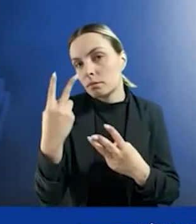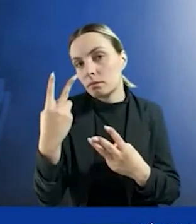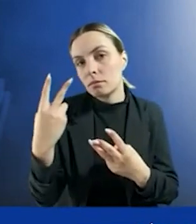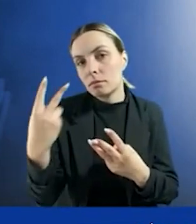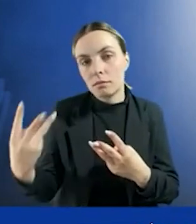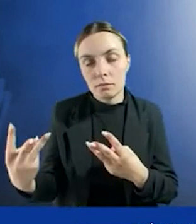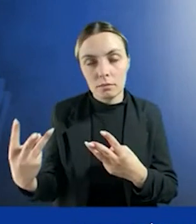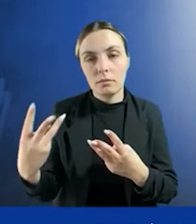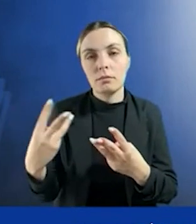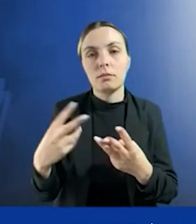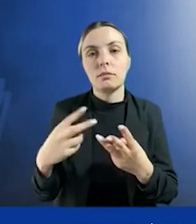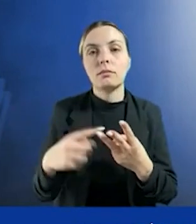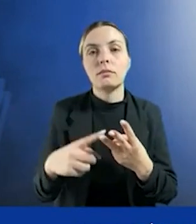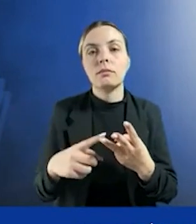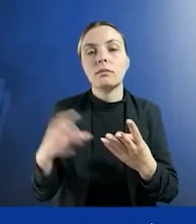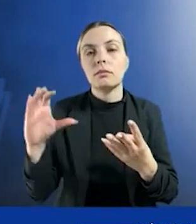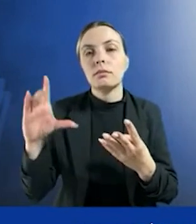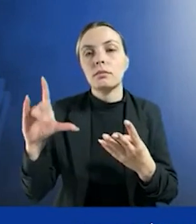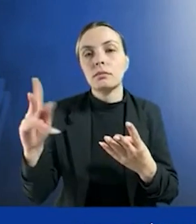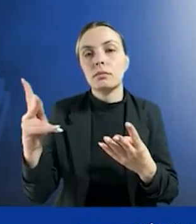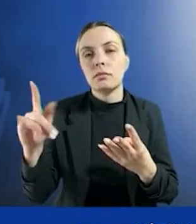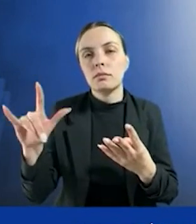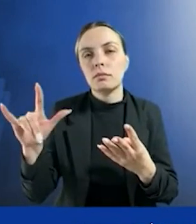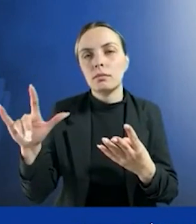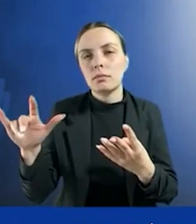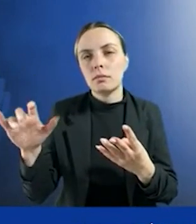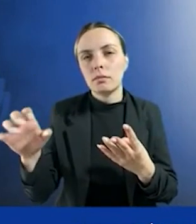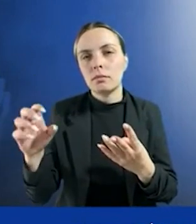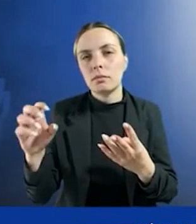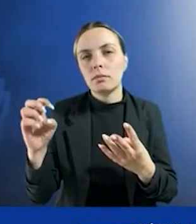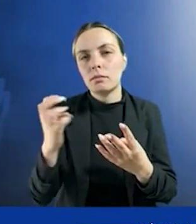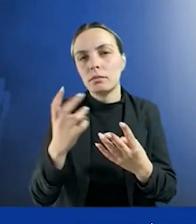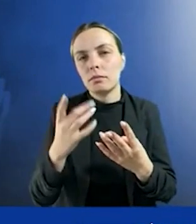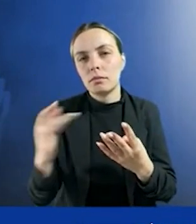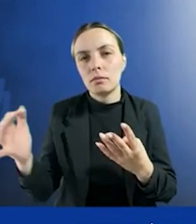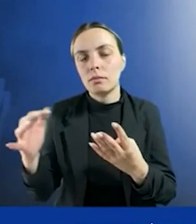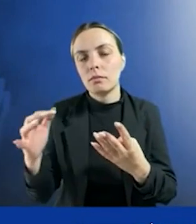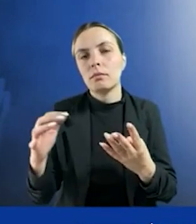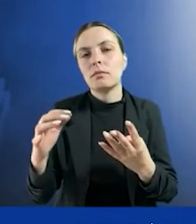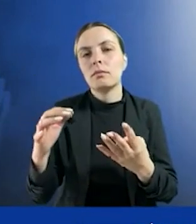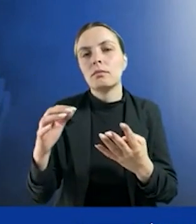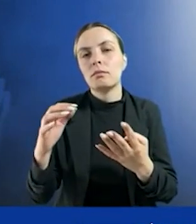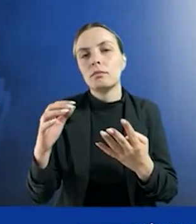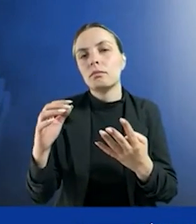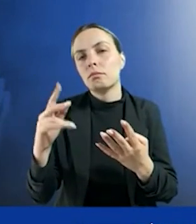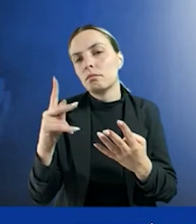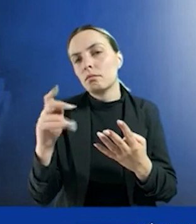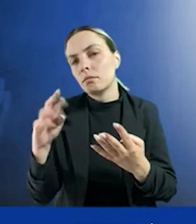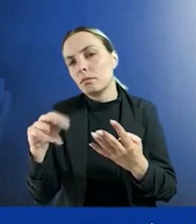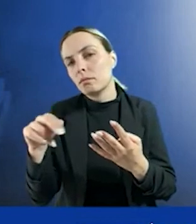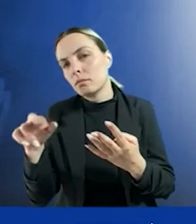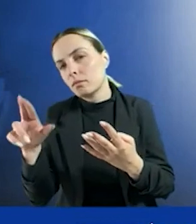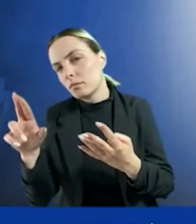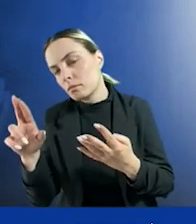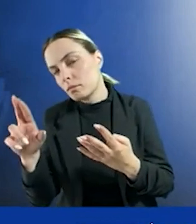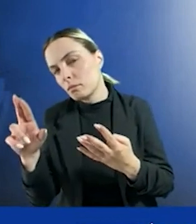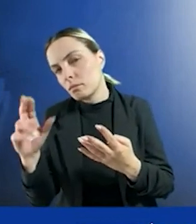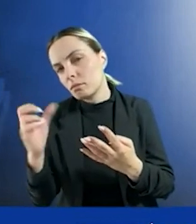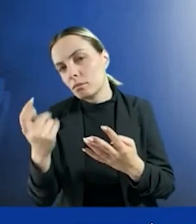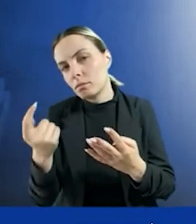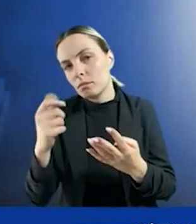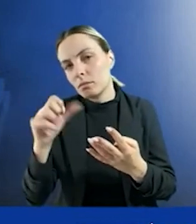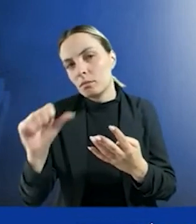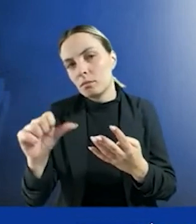17, Equador 10,4, Peru quase 9, e 25%